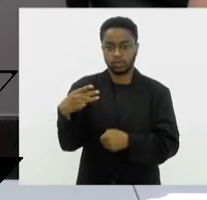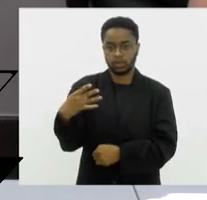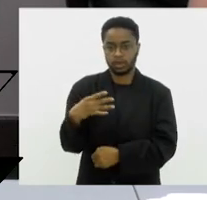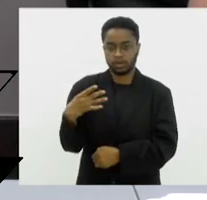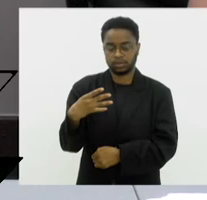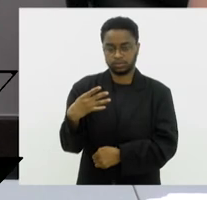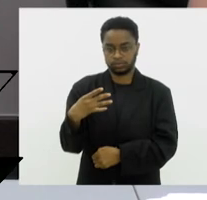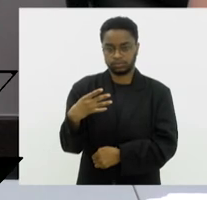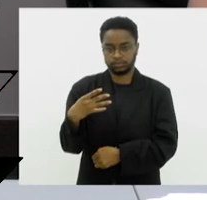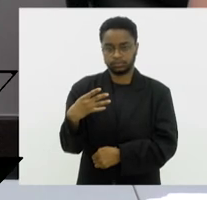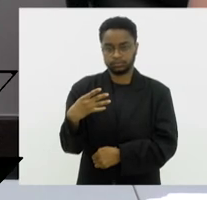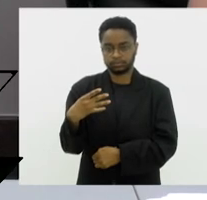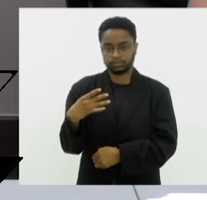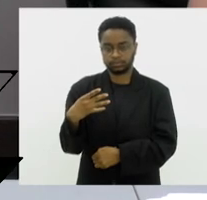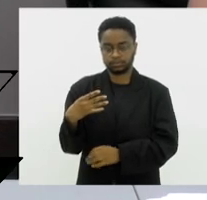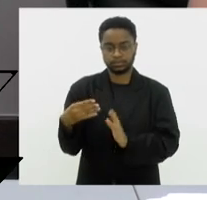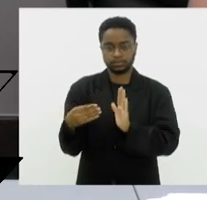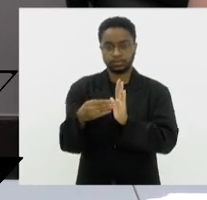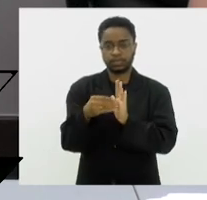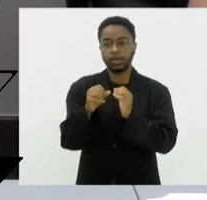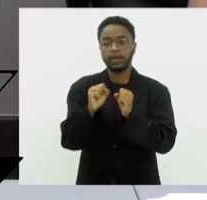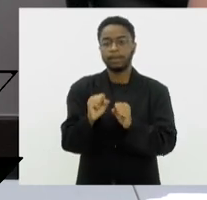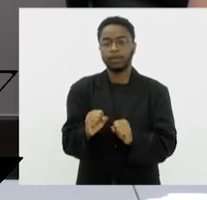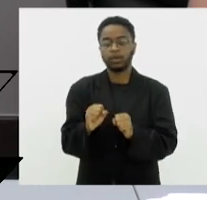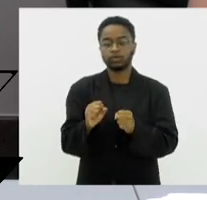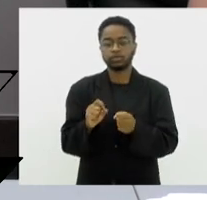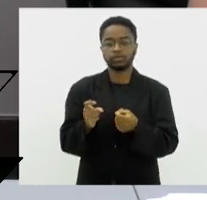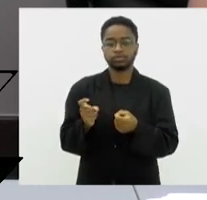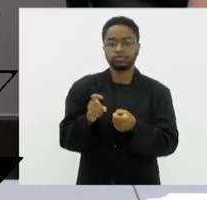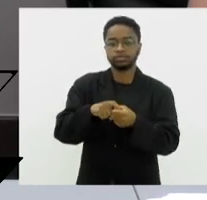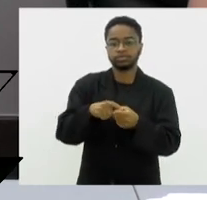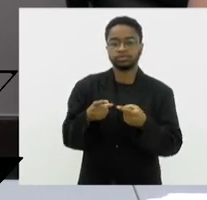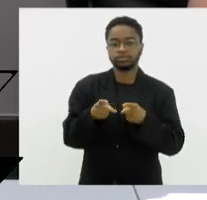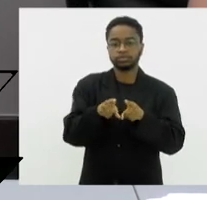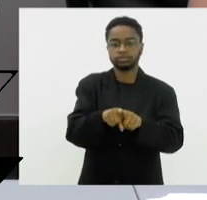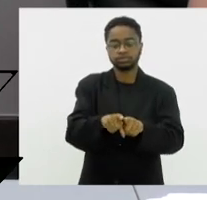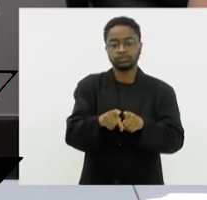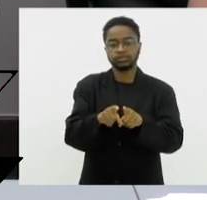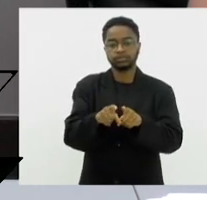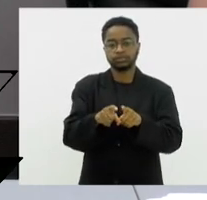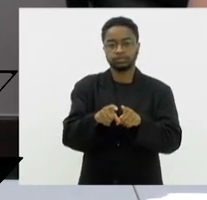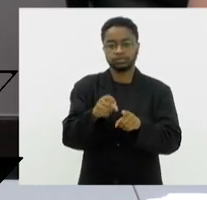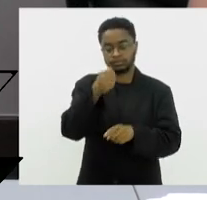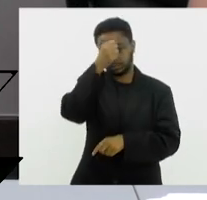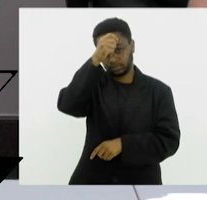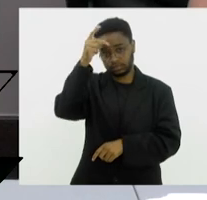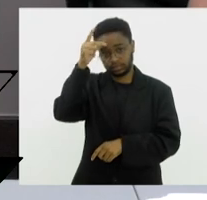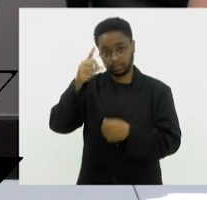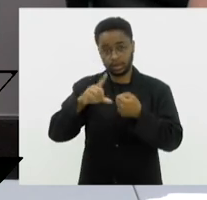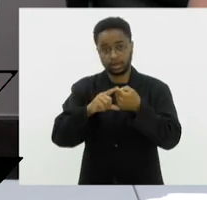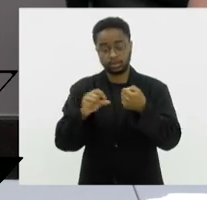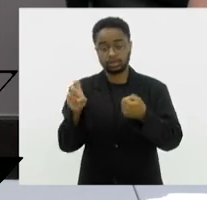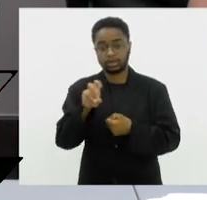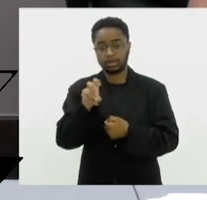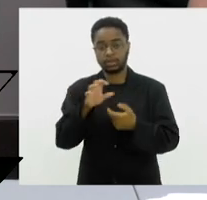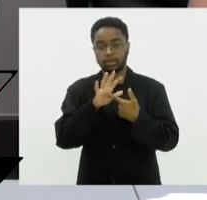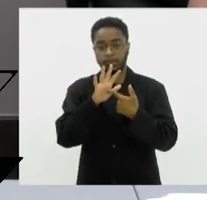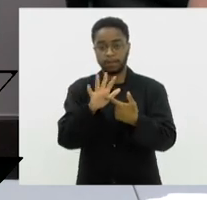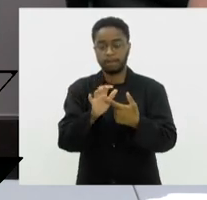dizendo que pode fazer convênio com o município. E o artigo quinto, dizendo que pode